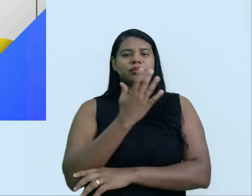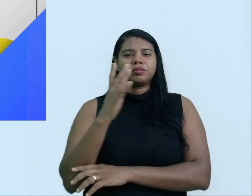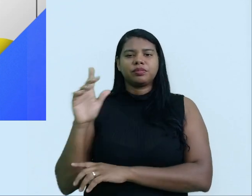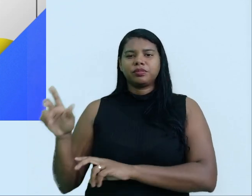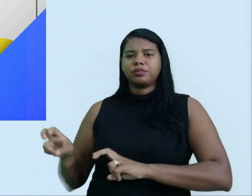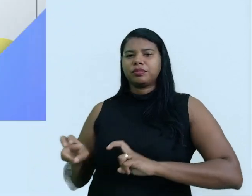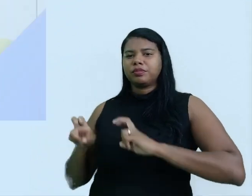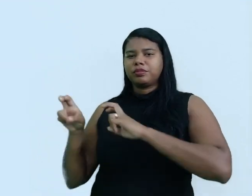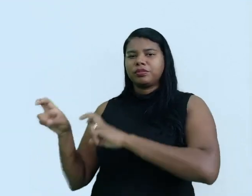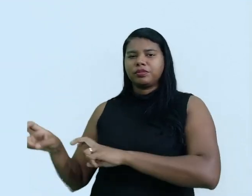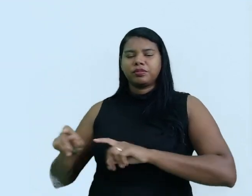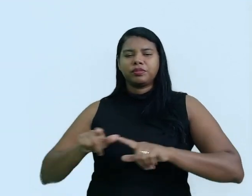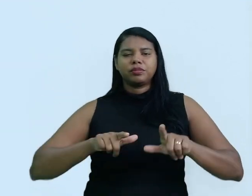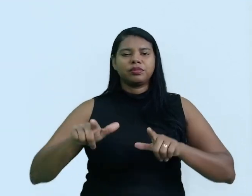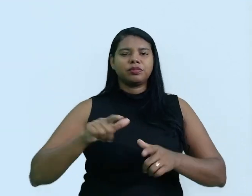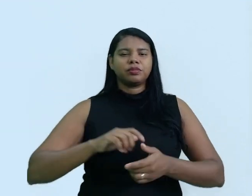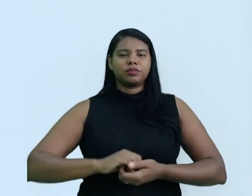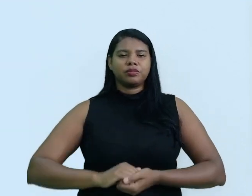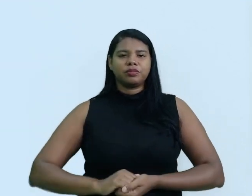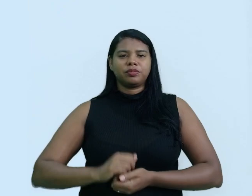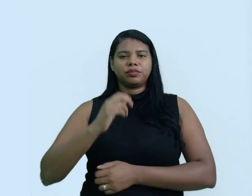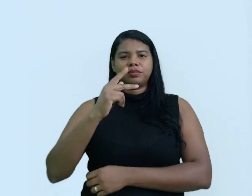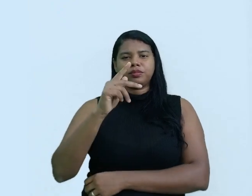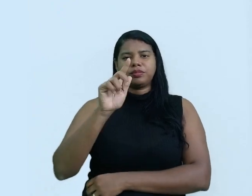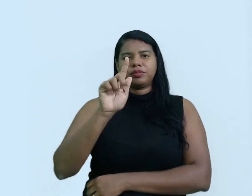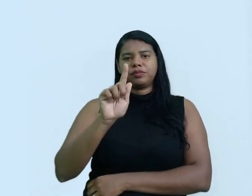Trabalho Rural. Então, o